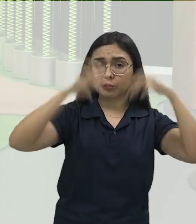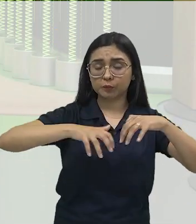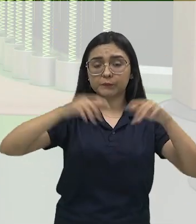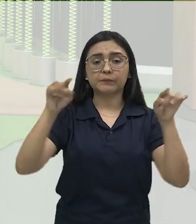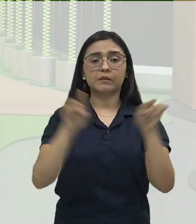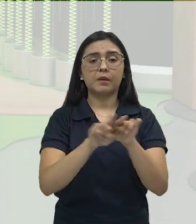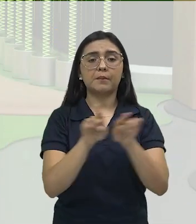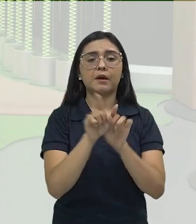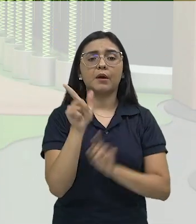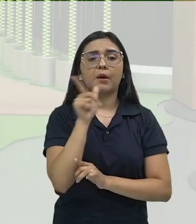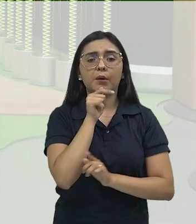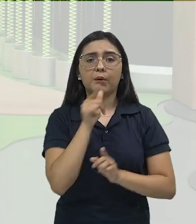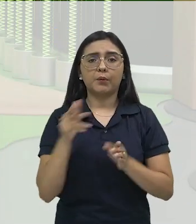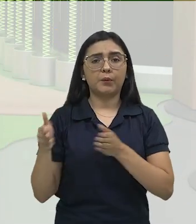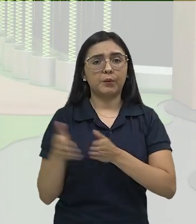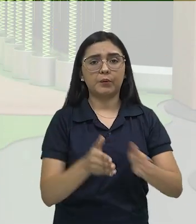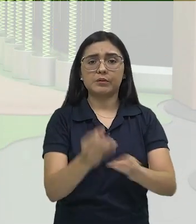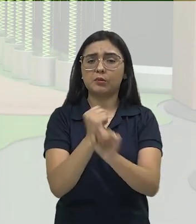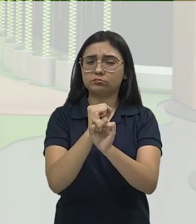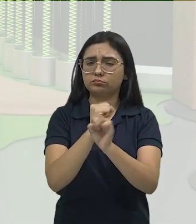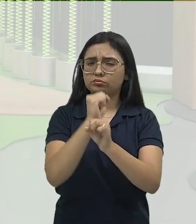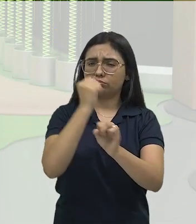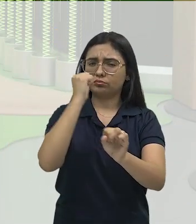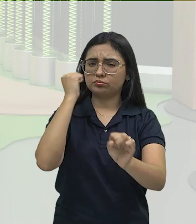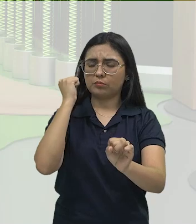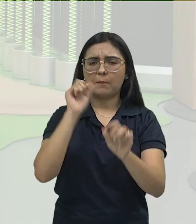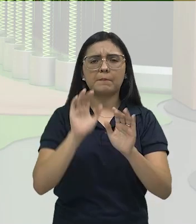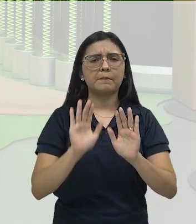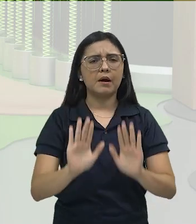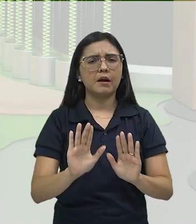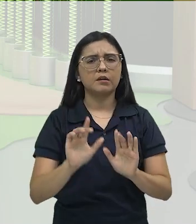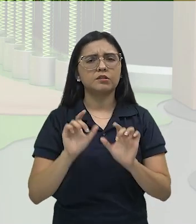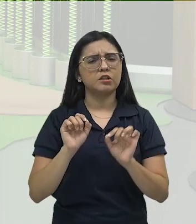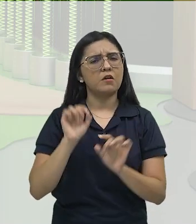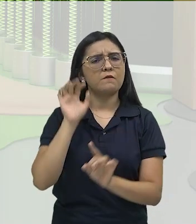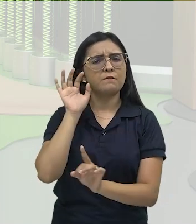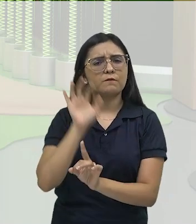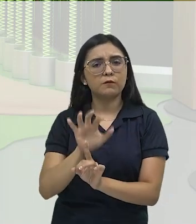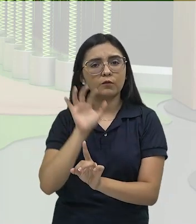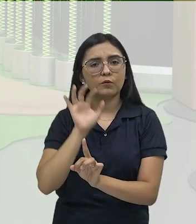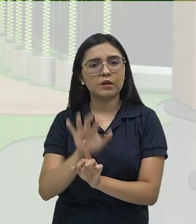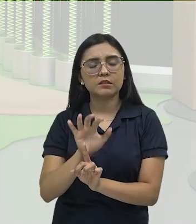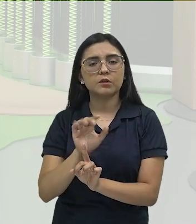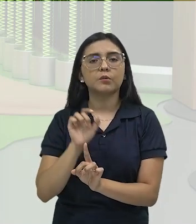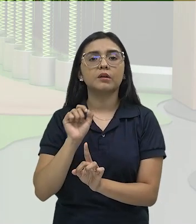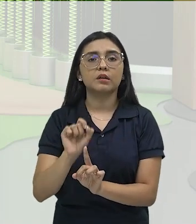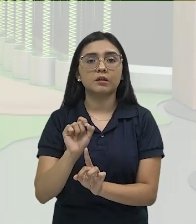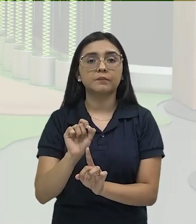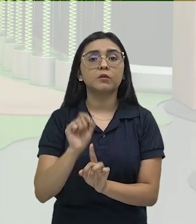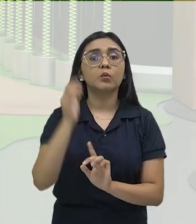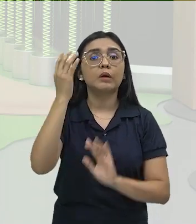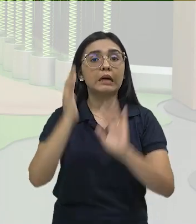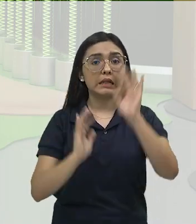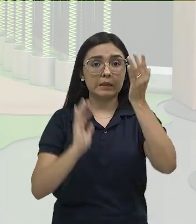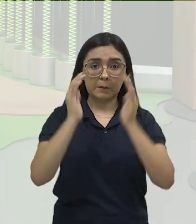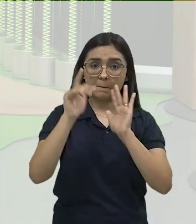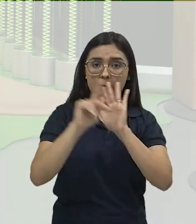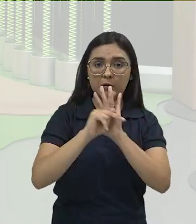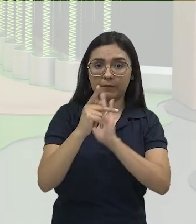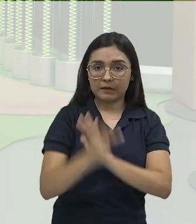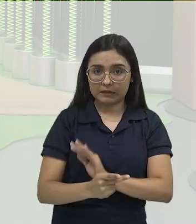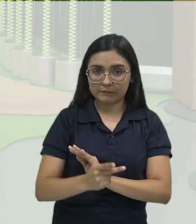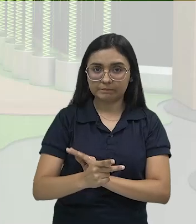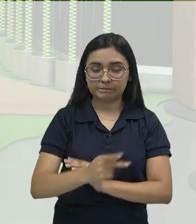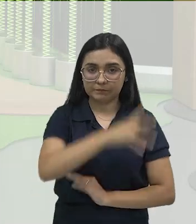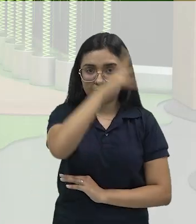esses rios que são enormes, né? Mas será que isso influencia no nosso clima, né?